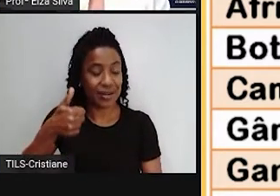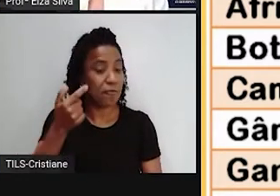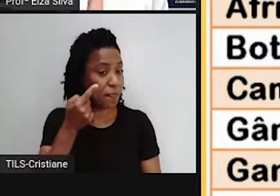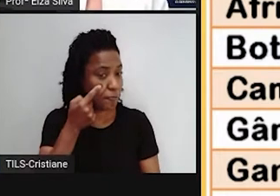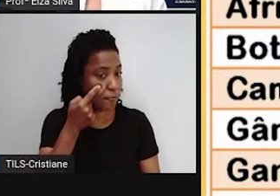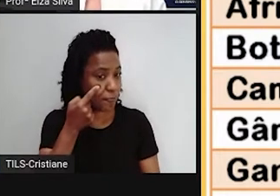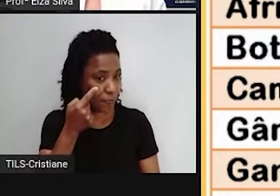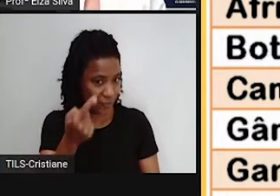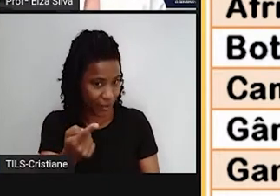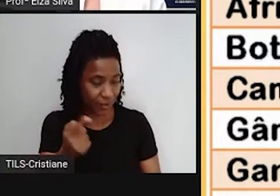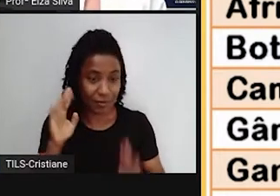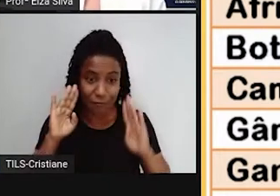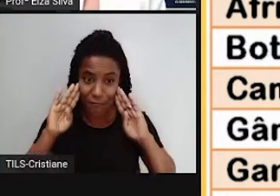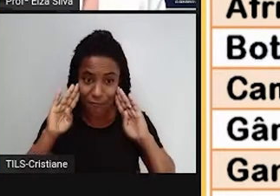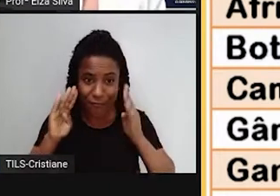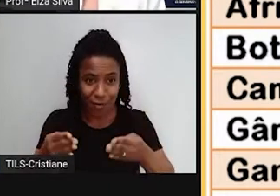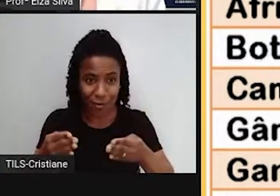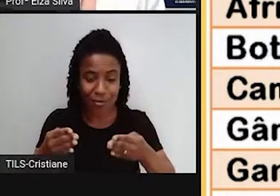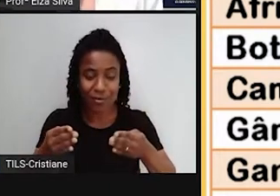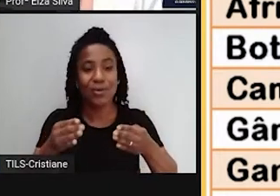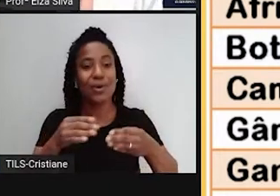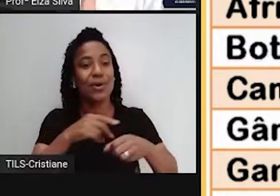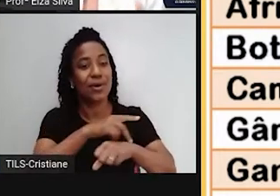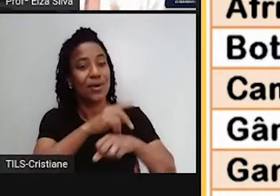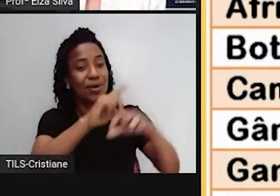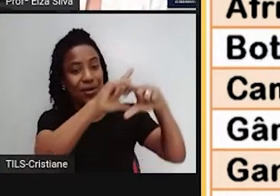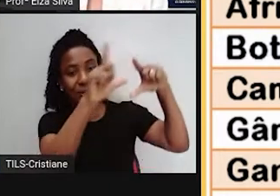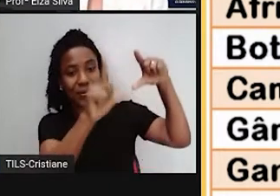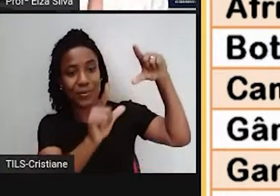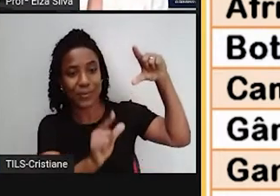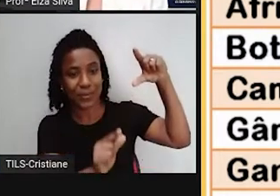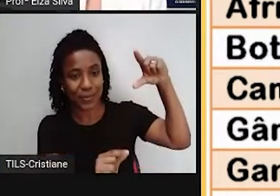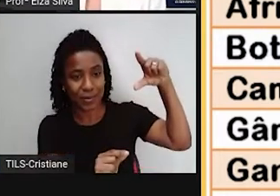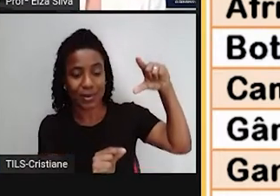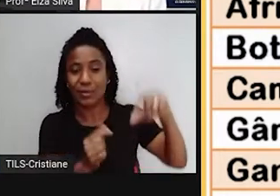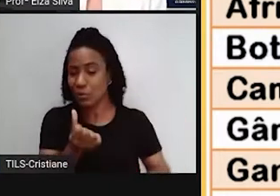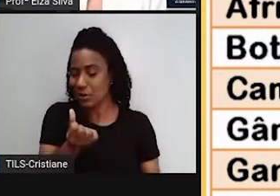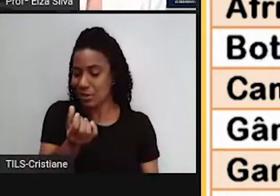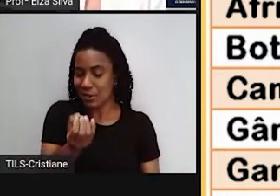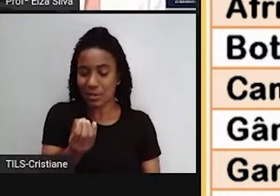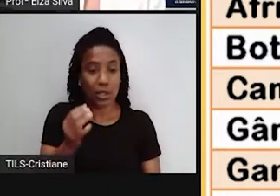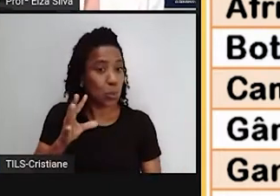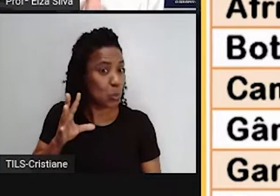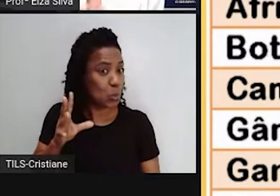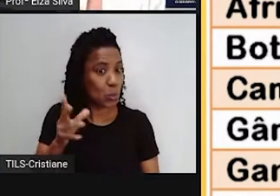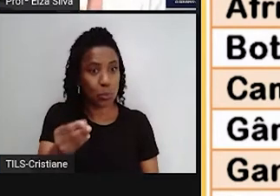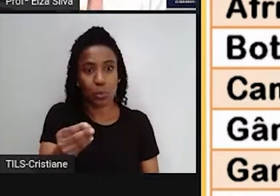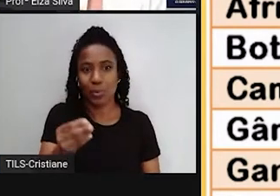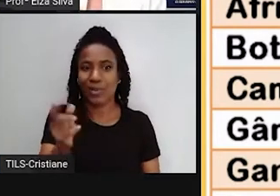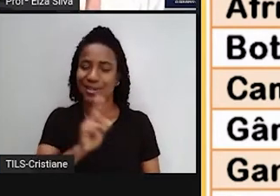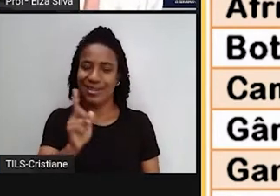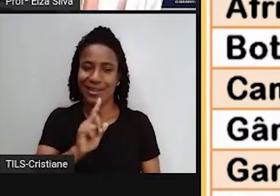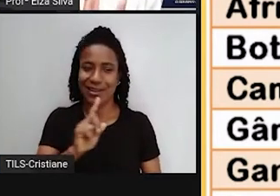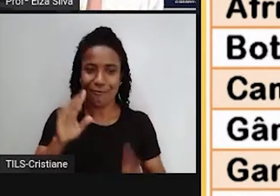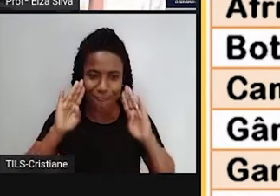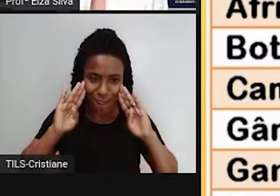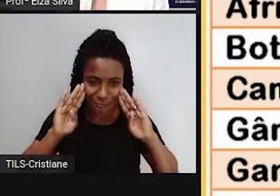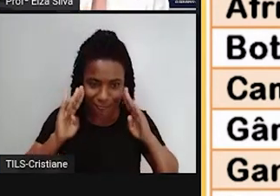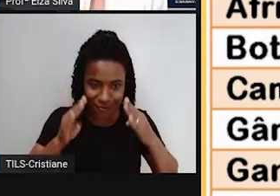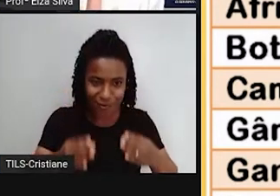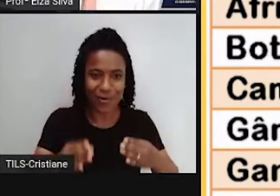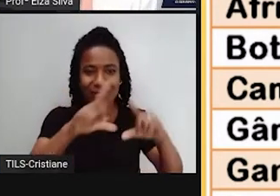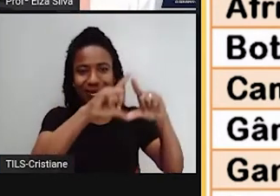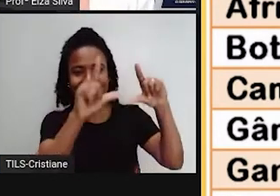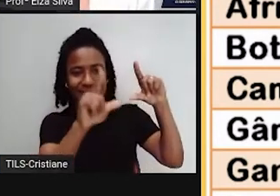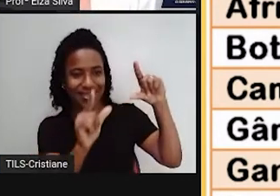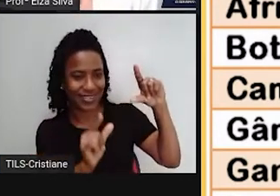focalizar na África. A gente não vai ter como hoje ver os 60, né? Vamos focalizar nos países que falam inglês